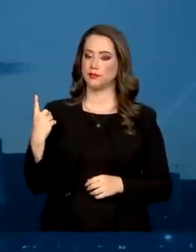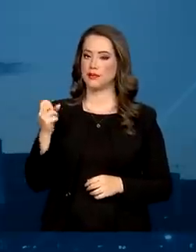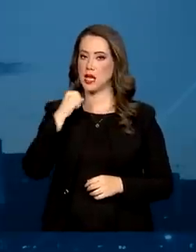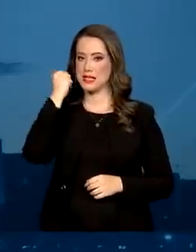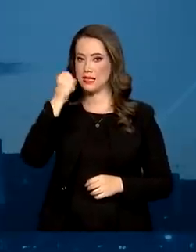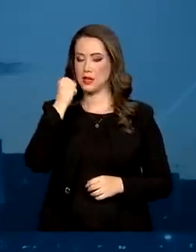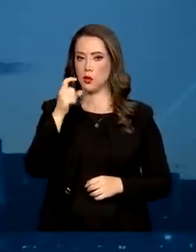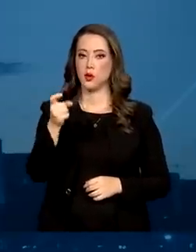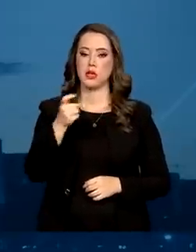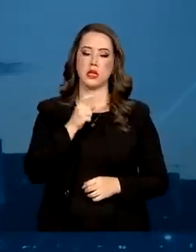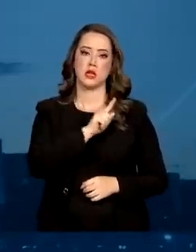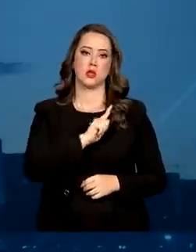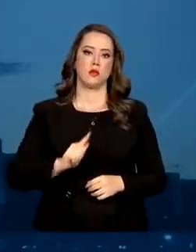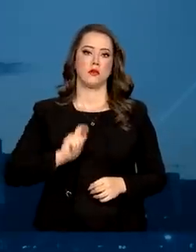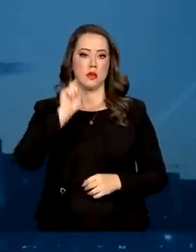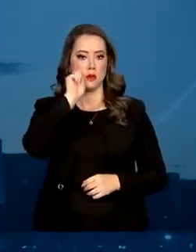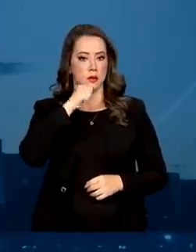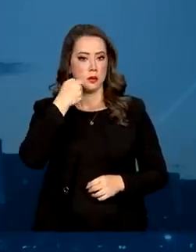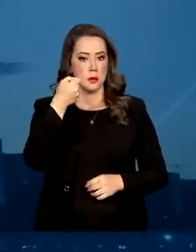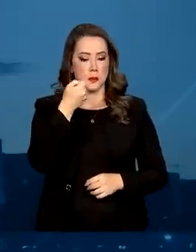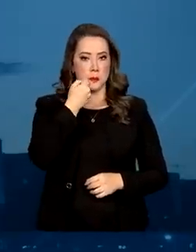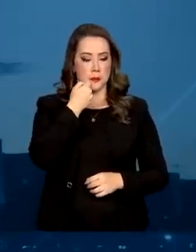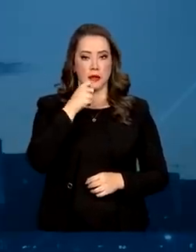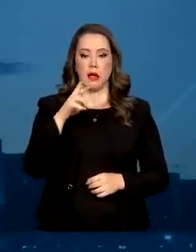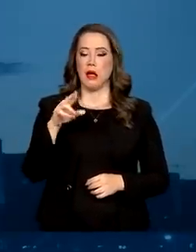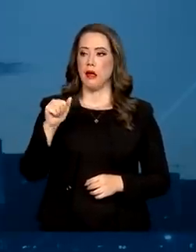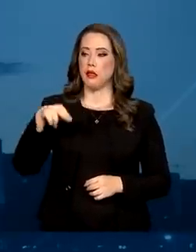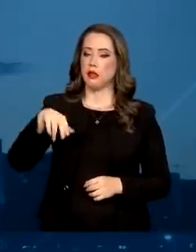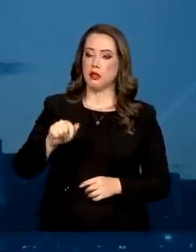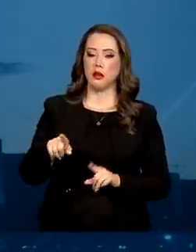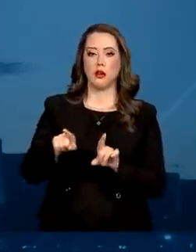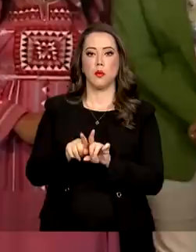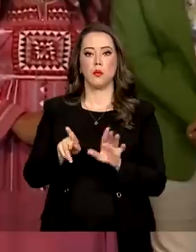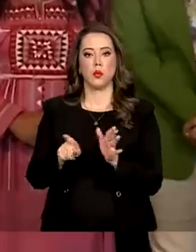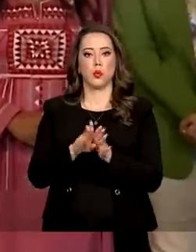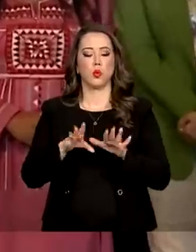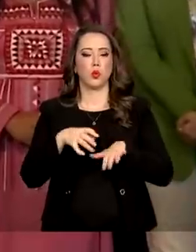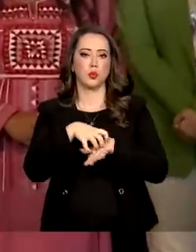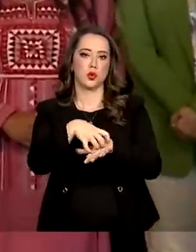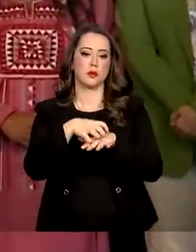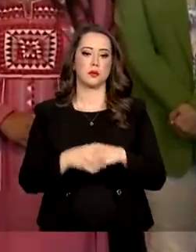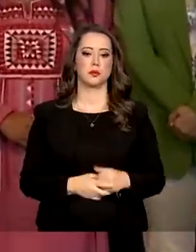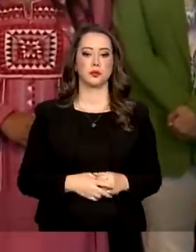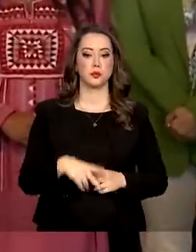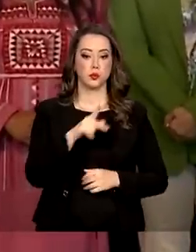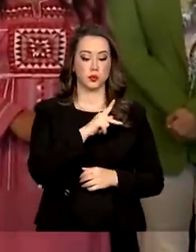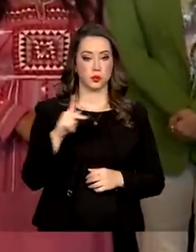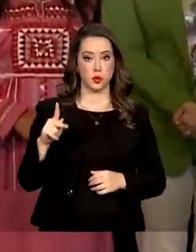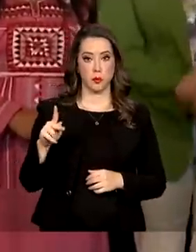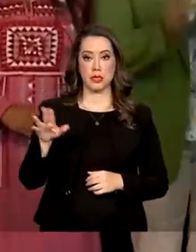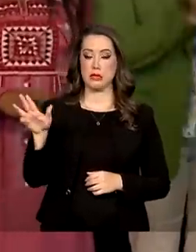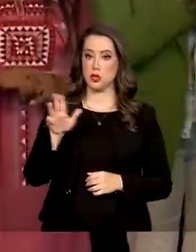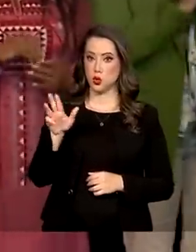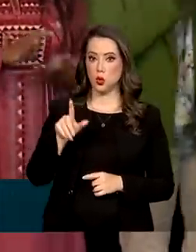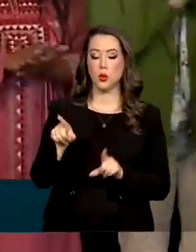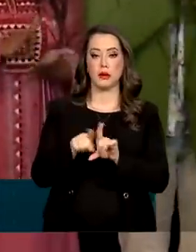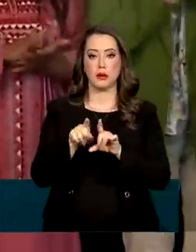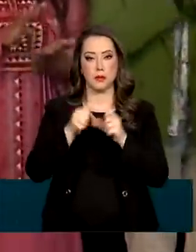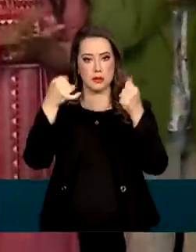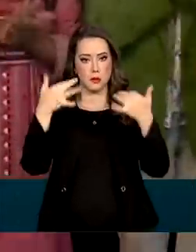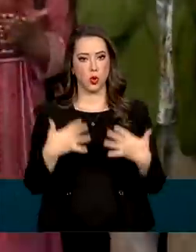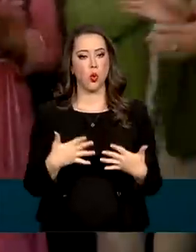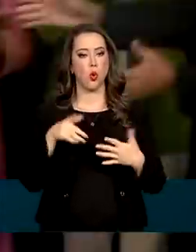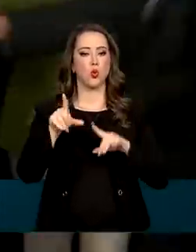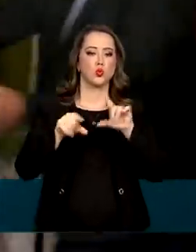ex-governador de Alagoas Renan filho fica com a pasta dos transportes o presidente eleito Lula também indicou os